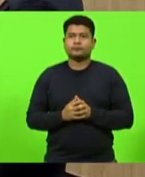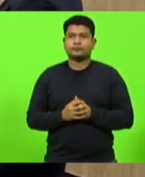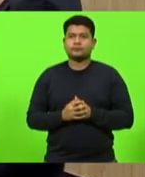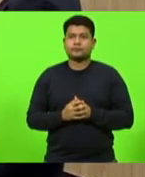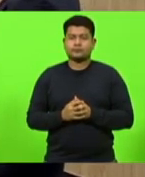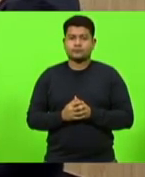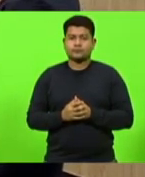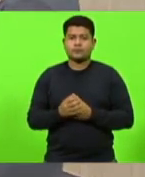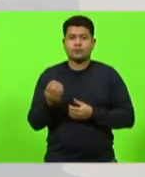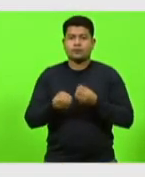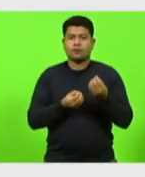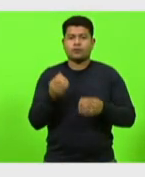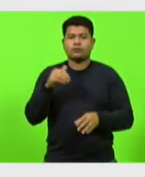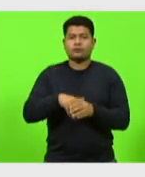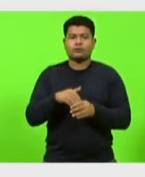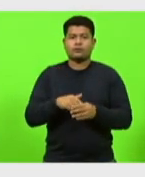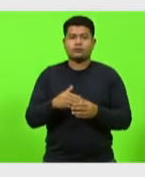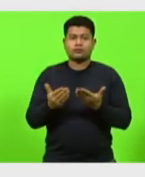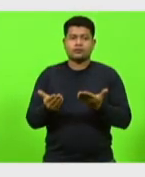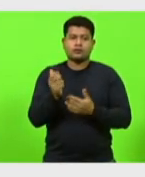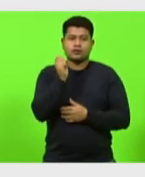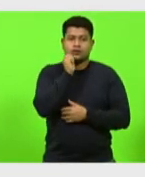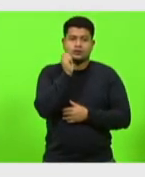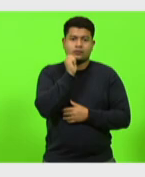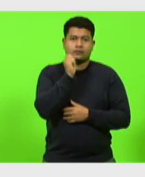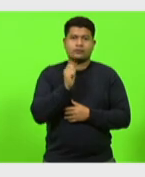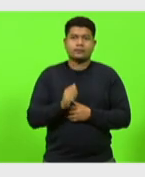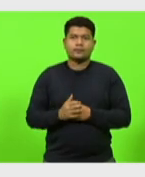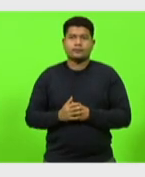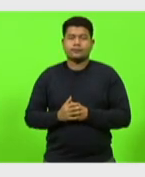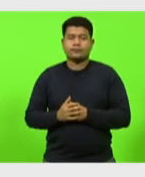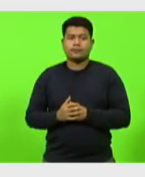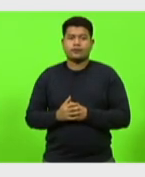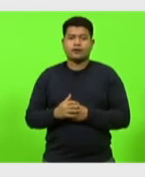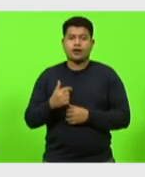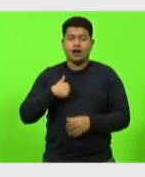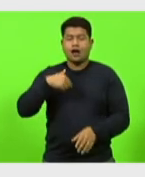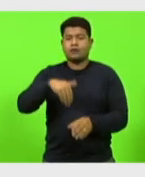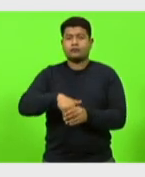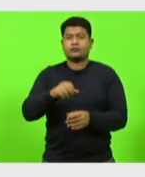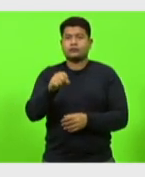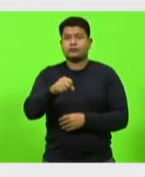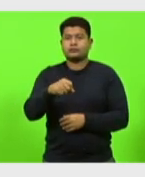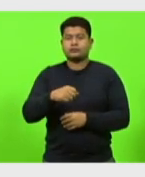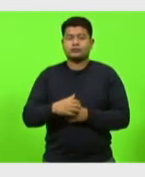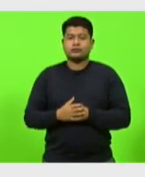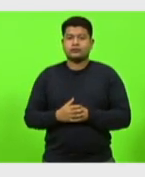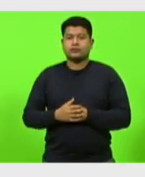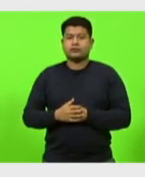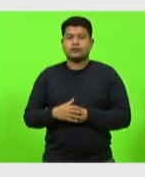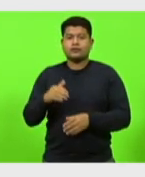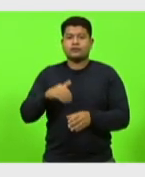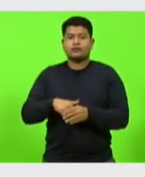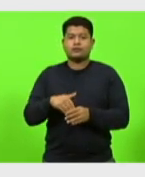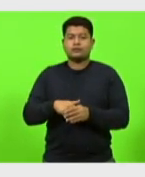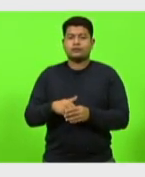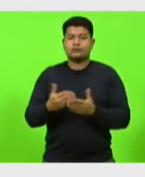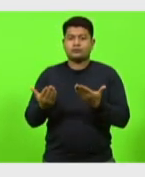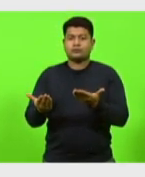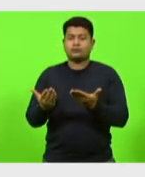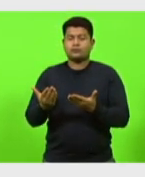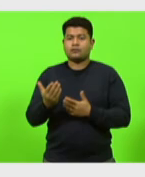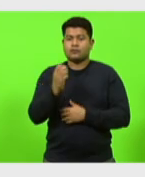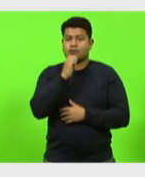Como vota a deputada Ana Campagnolo? Voto sim, senhor presidente. Como vota o deputado Felipe Estevam?